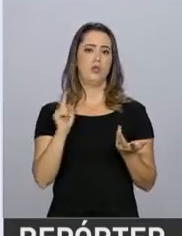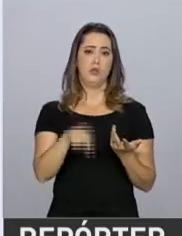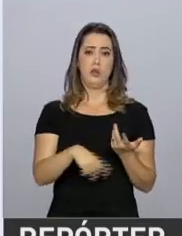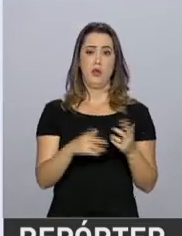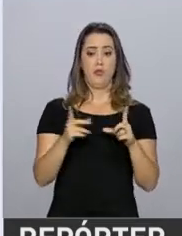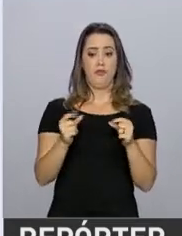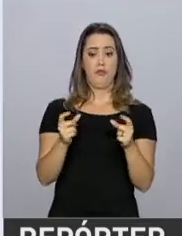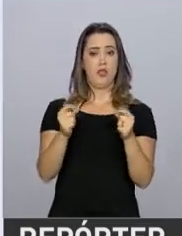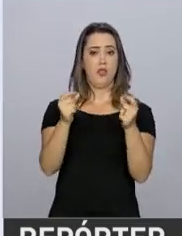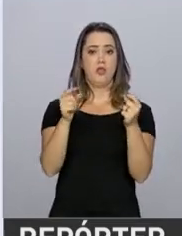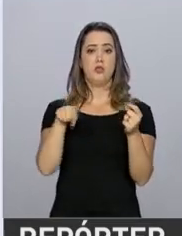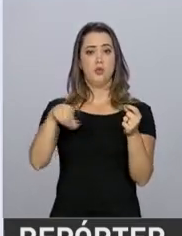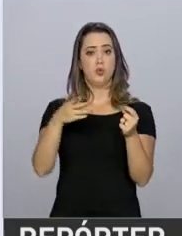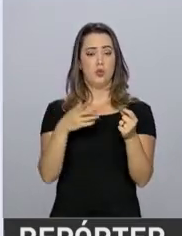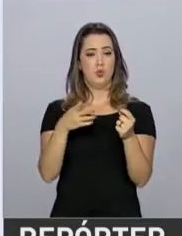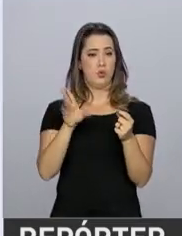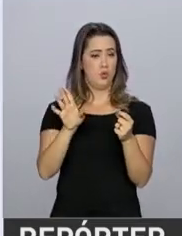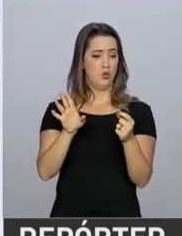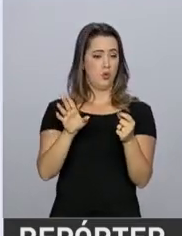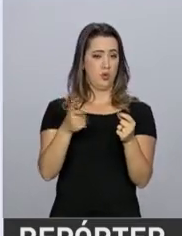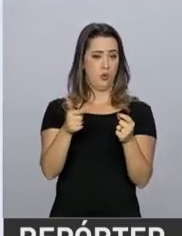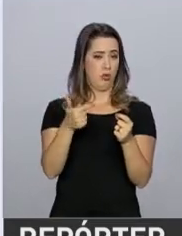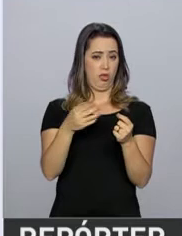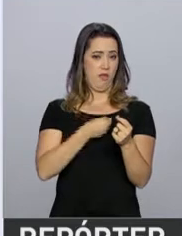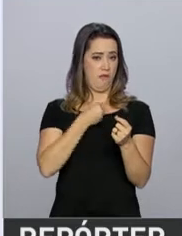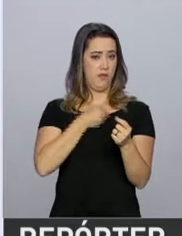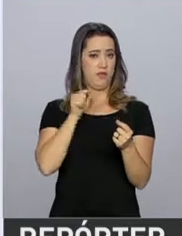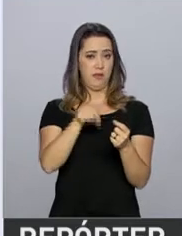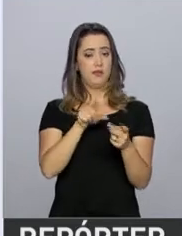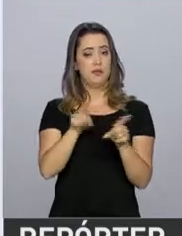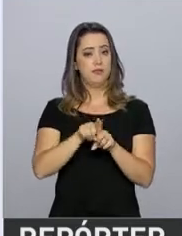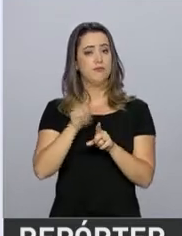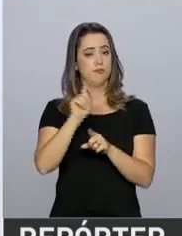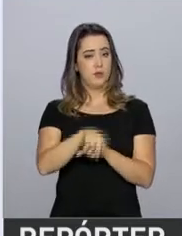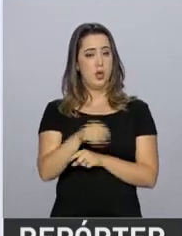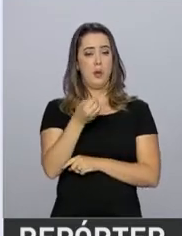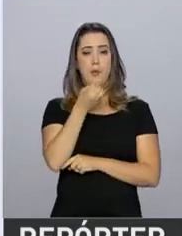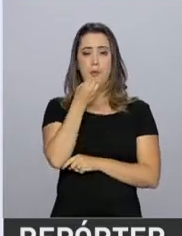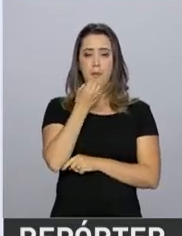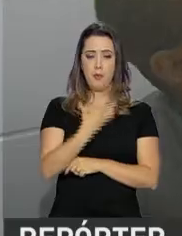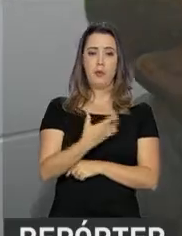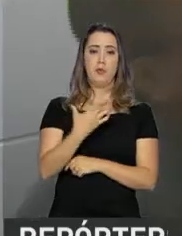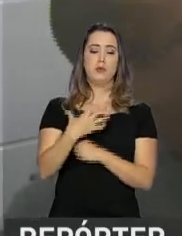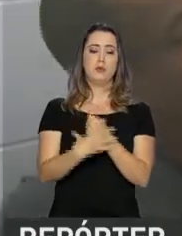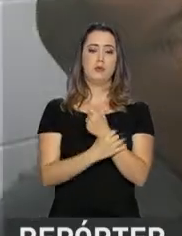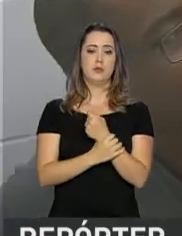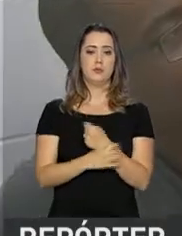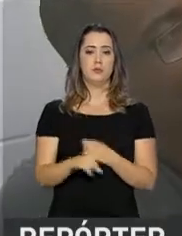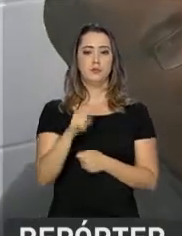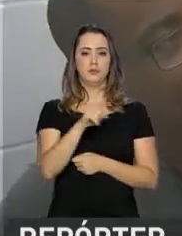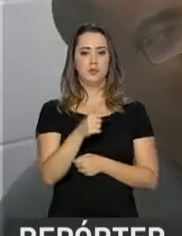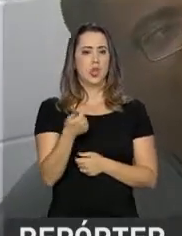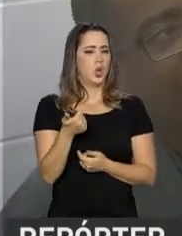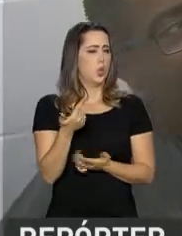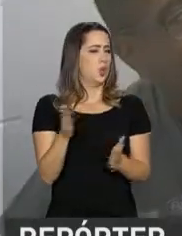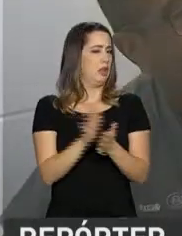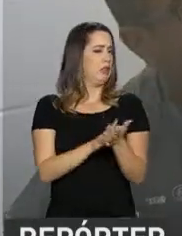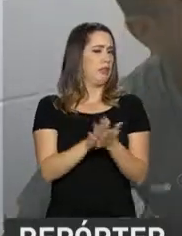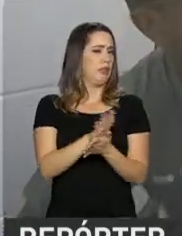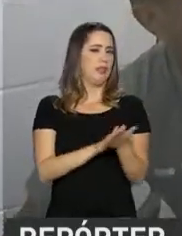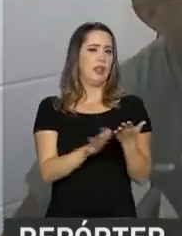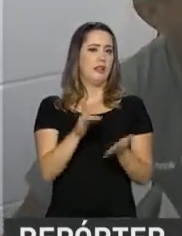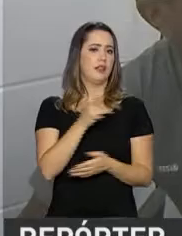vírus ou não é feita com o vírus vivo né então isso também a torna bem mais segura para marilene não há motivo para